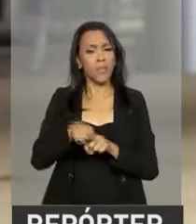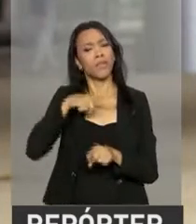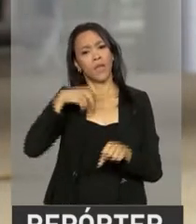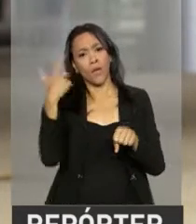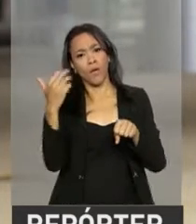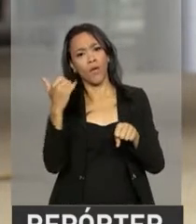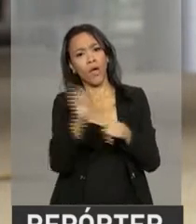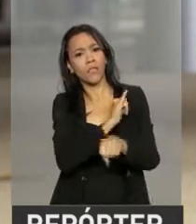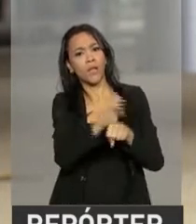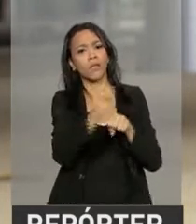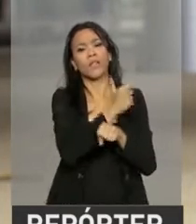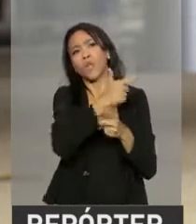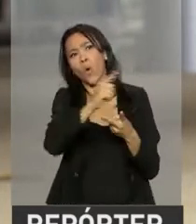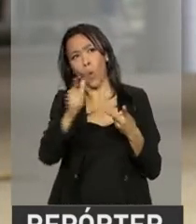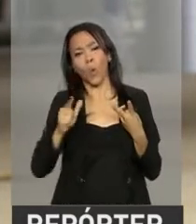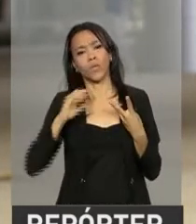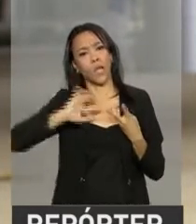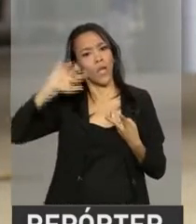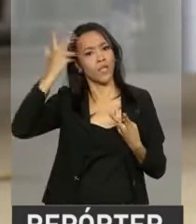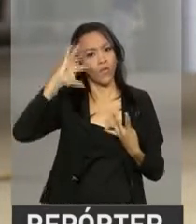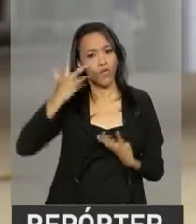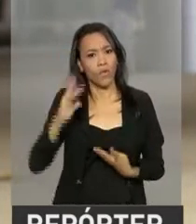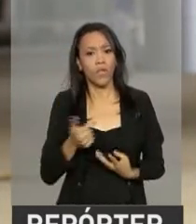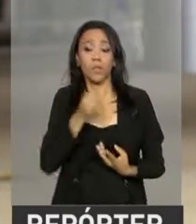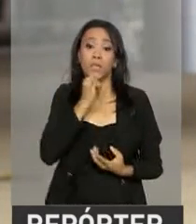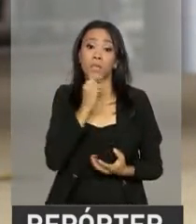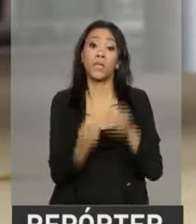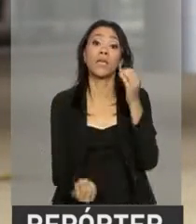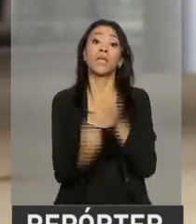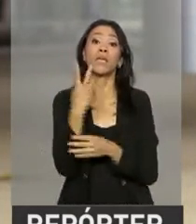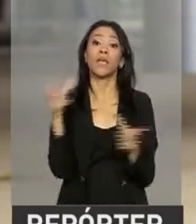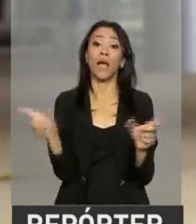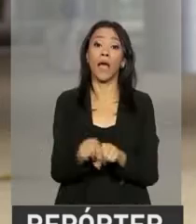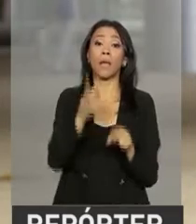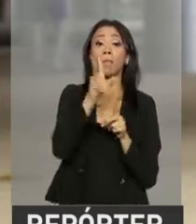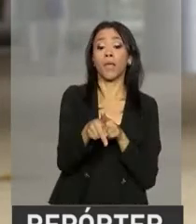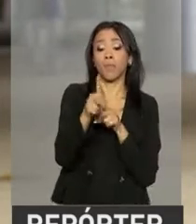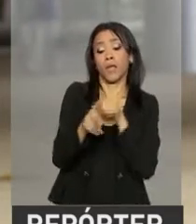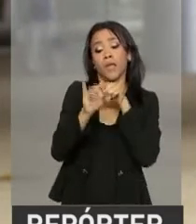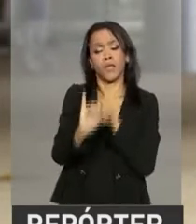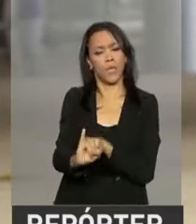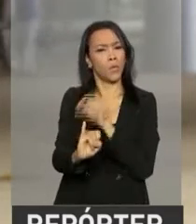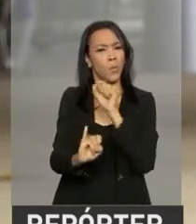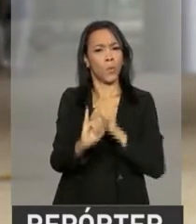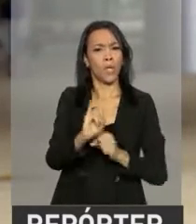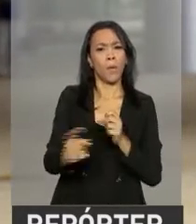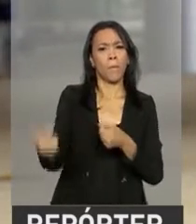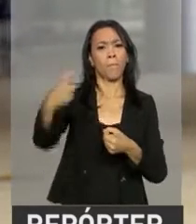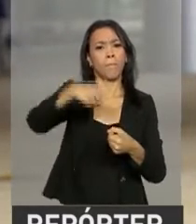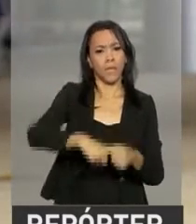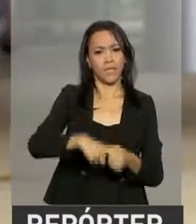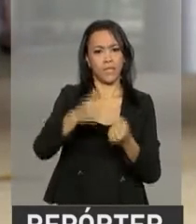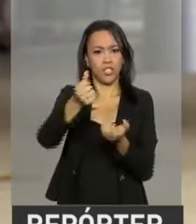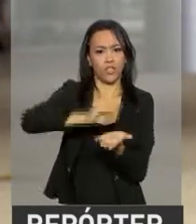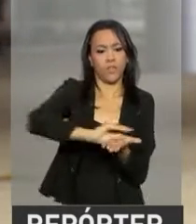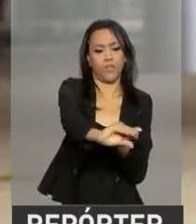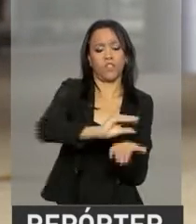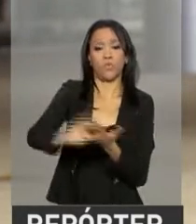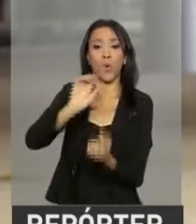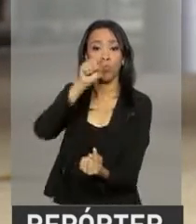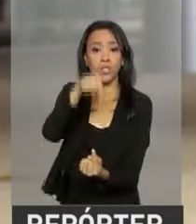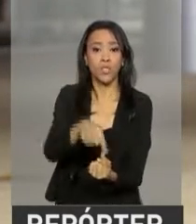reverter esse déficit, como, por exemplo, a criação do PPI, o Programa de Parcerias de Investimentos, que tem como objetivo trazer mais